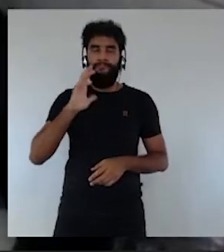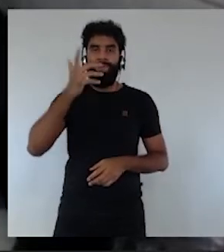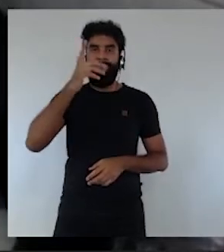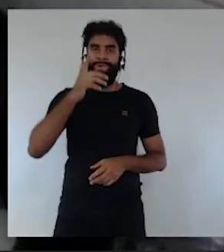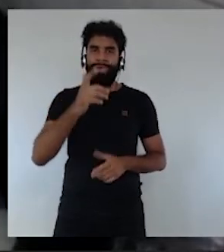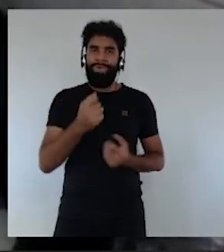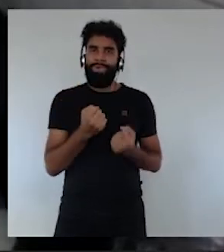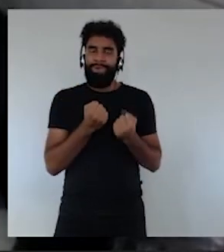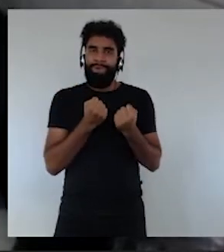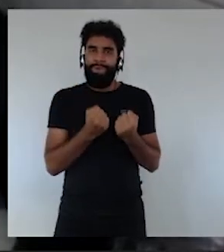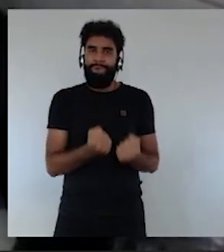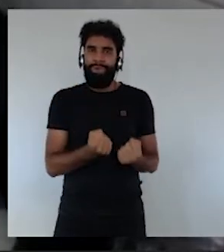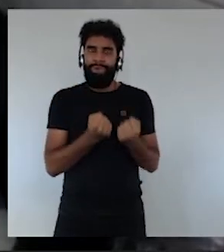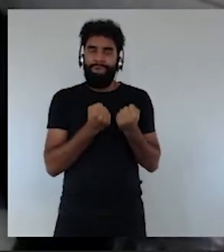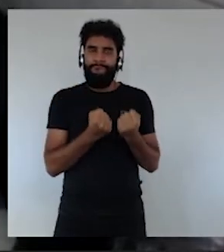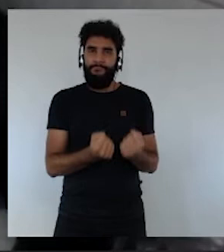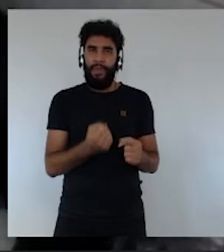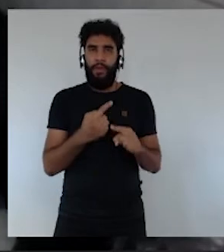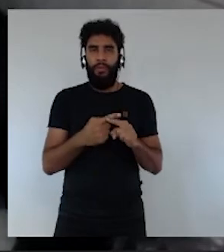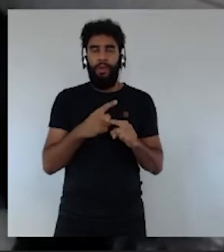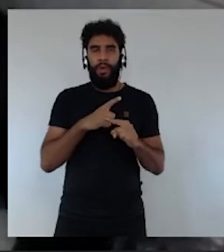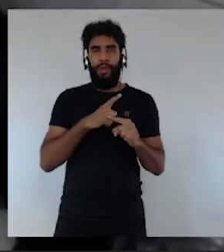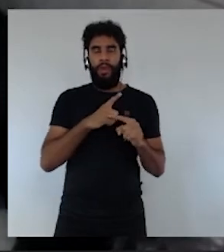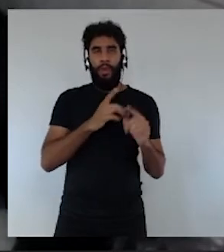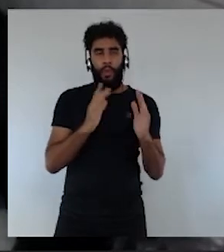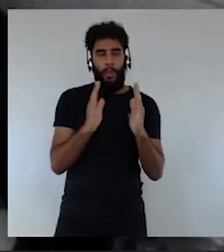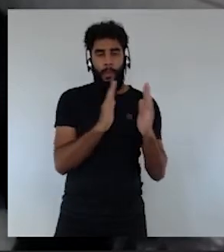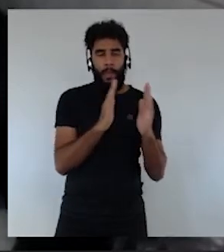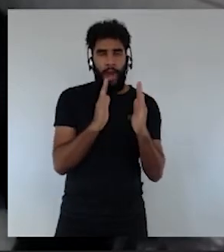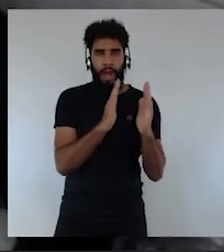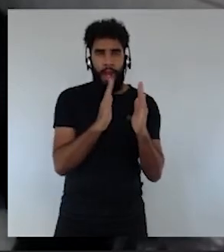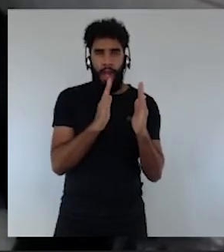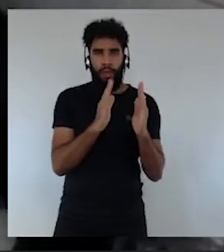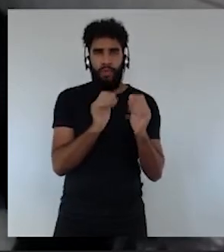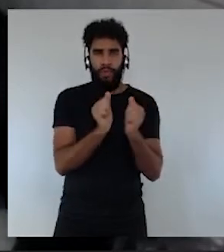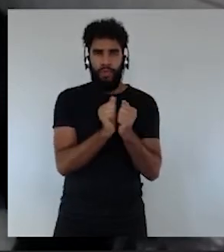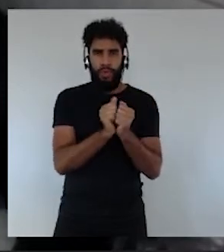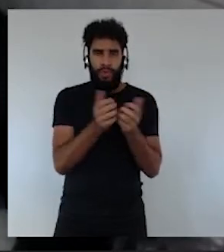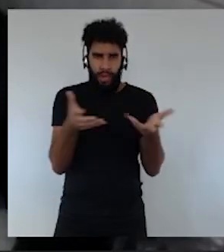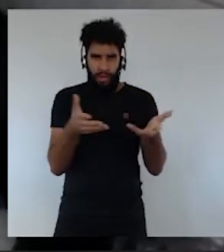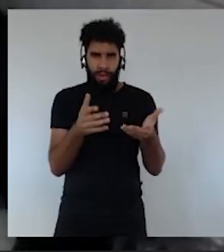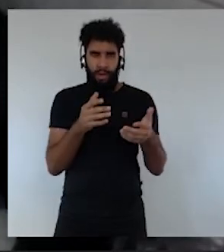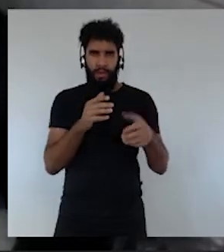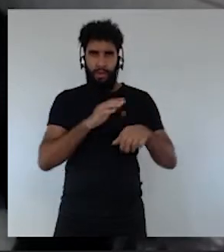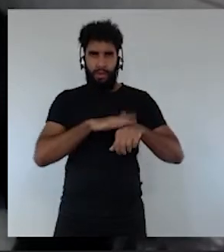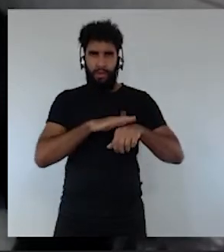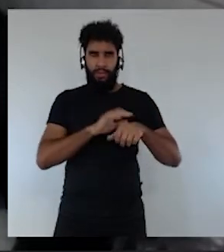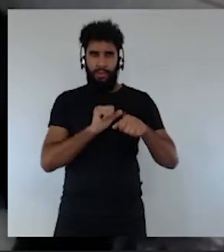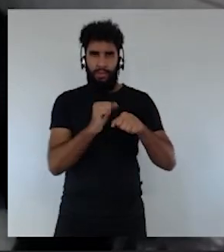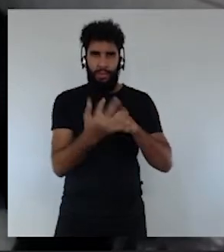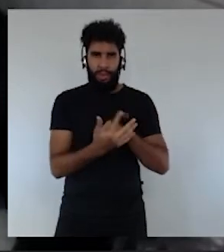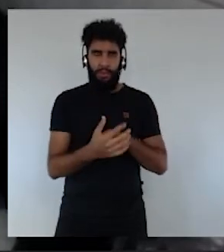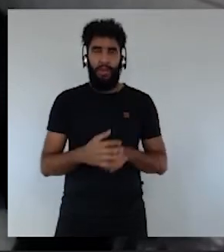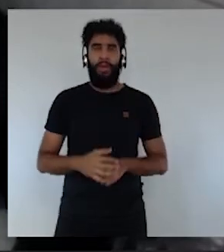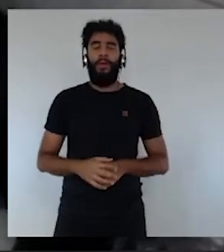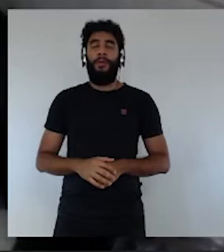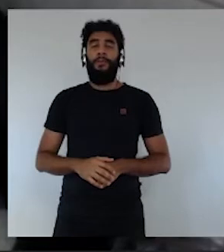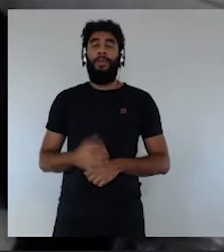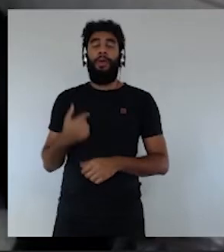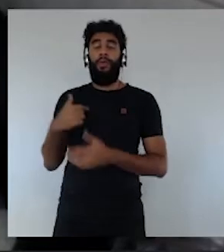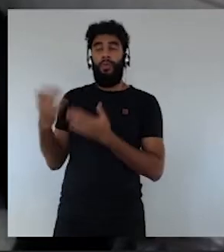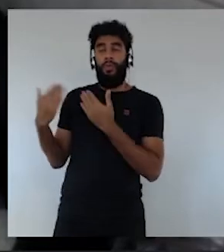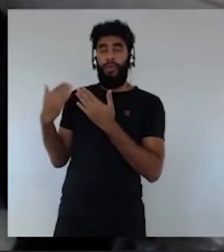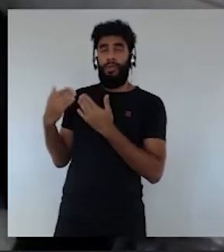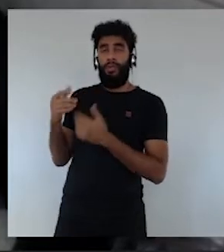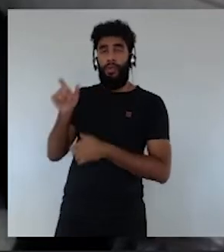quando a gente trata hoje o paralelo com a pandemia. Em evento recente, com o professor Pinto Monteiro, organizamos na Universidade de Coimbra, na Associação de